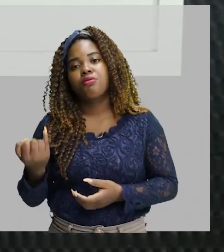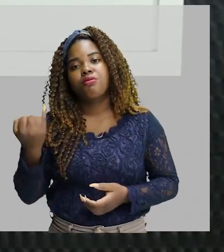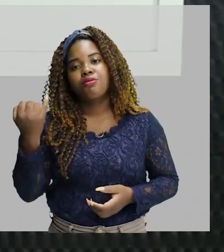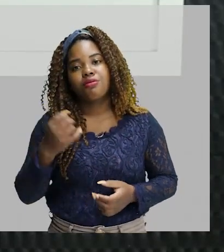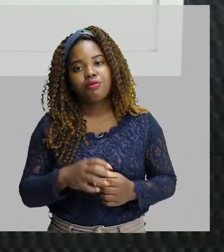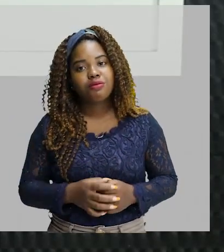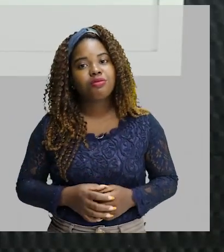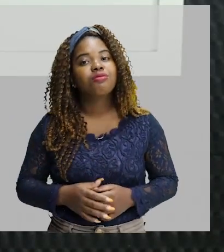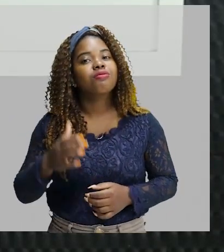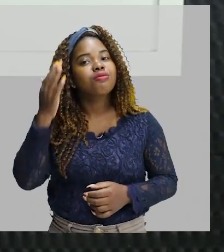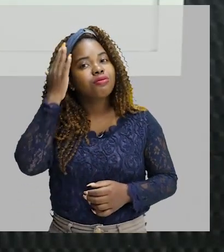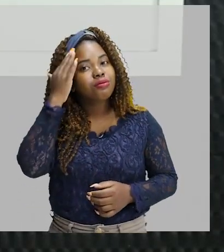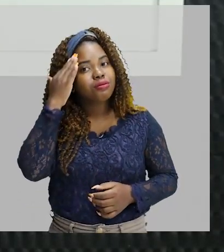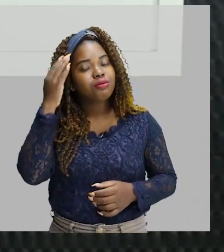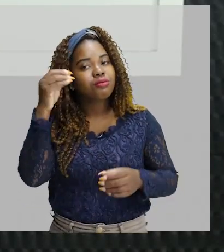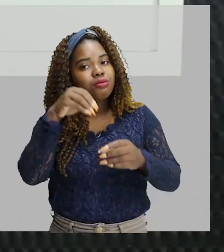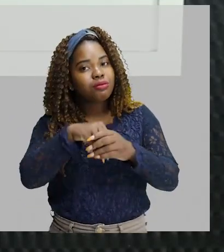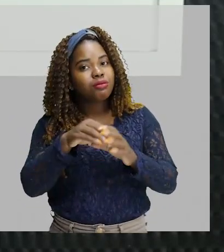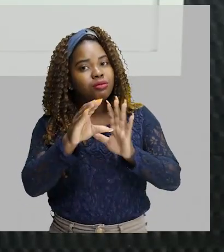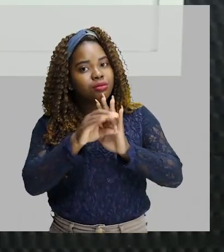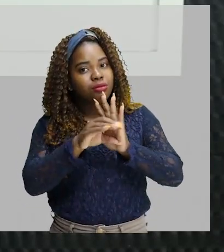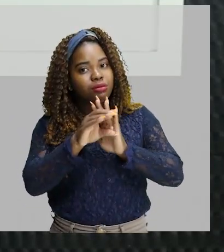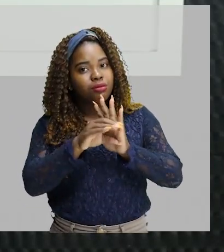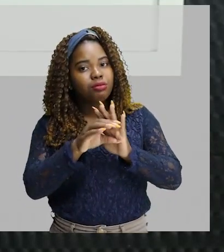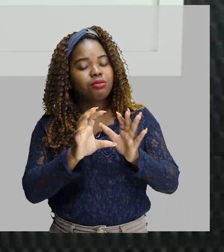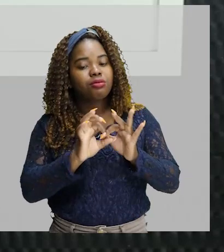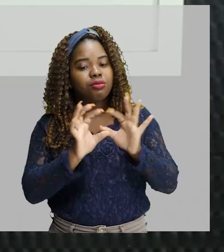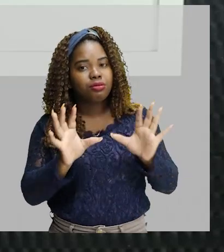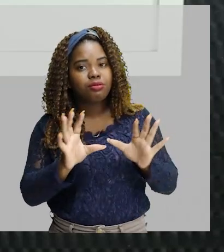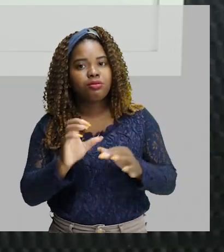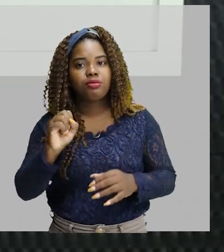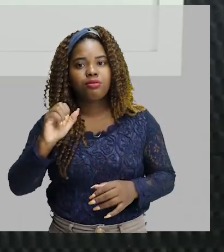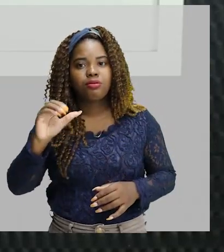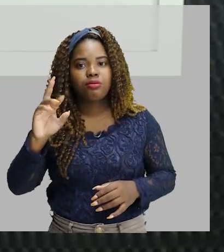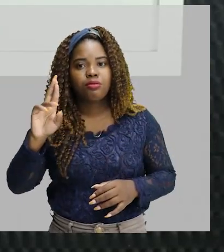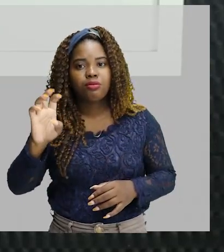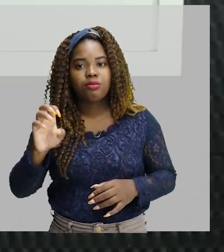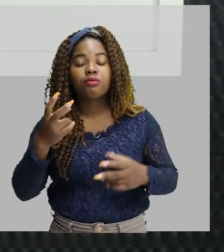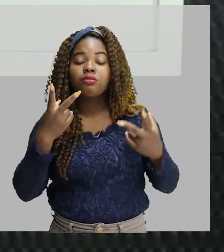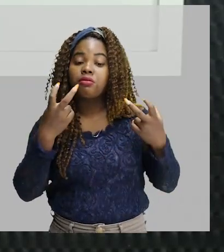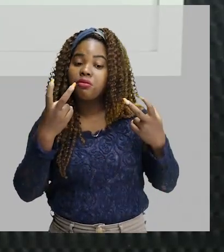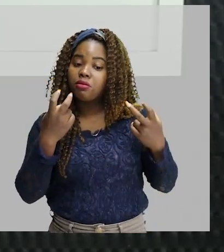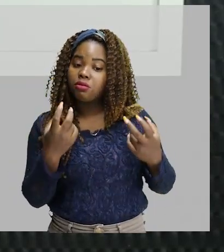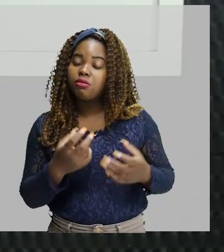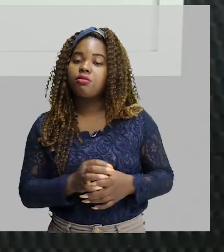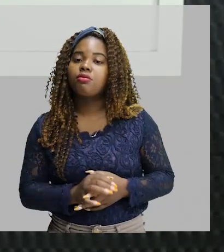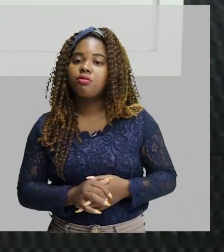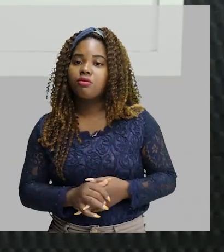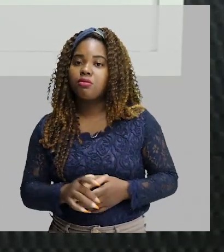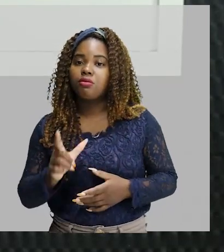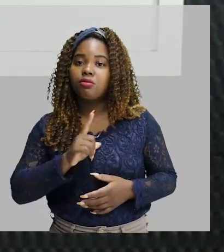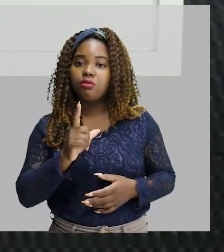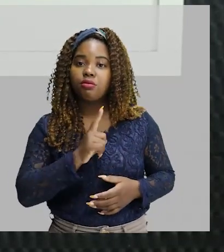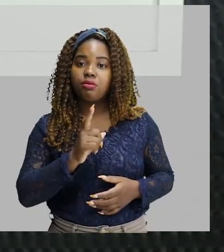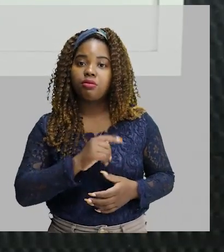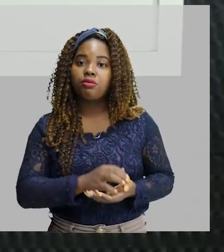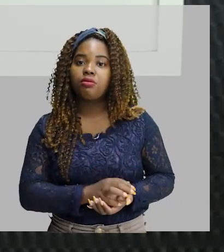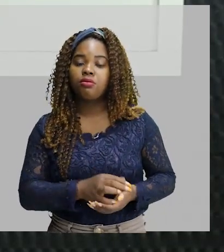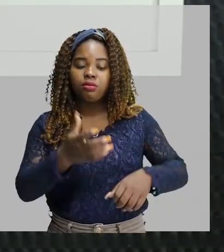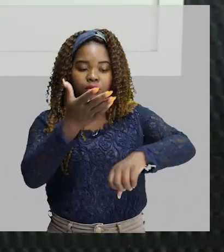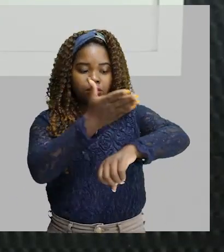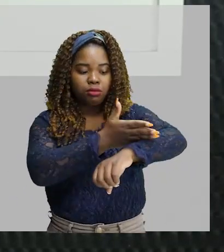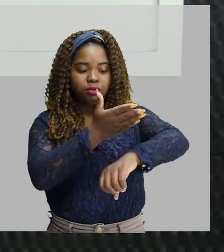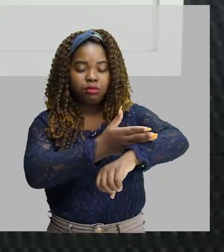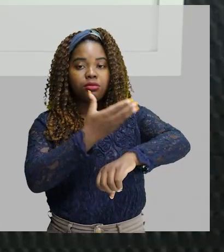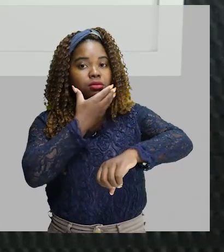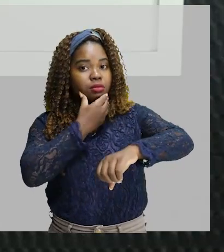que a gente entenda dentro do conceito de liberdade em Sartre. Perceba que nós temos um autor da Idade Média, um